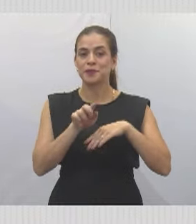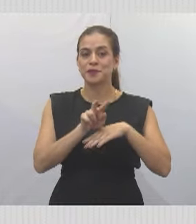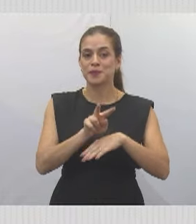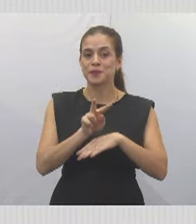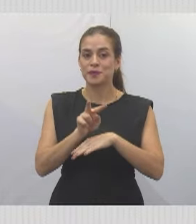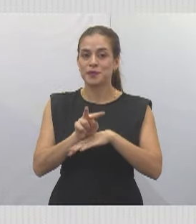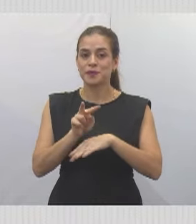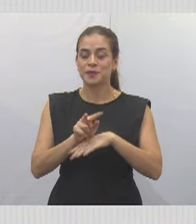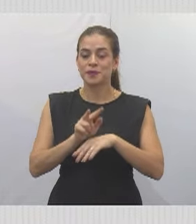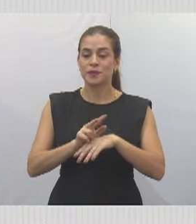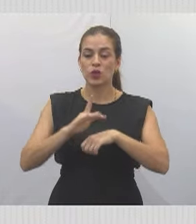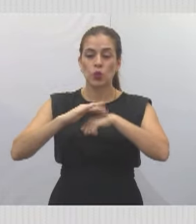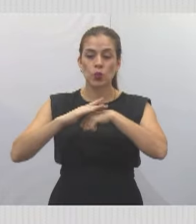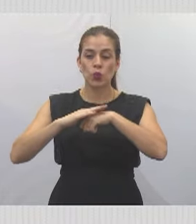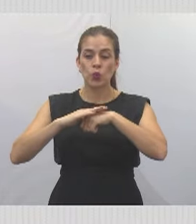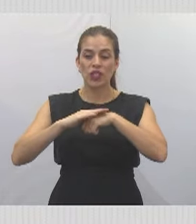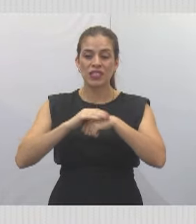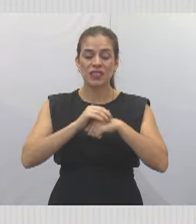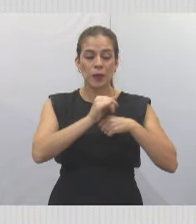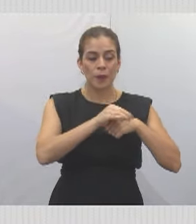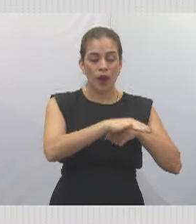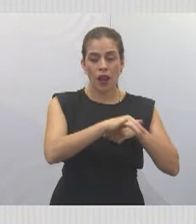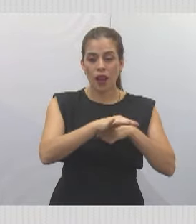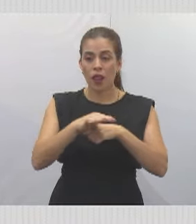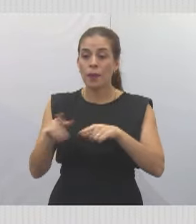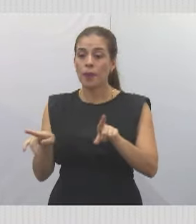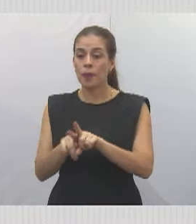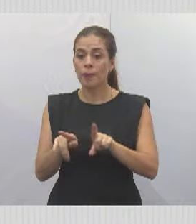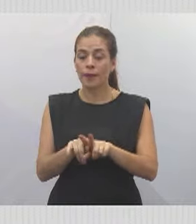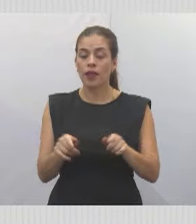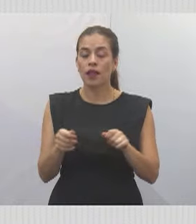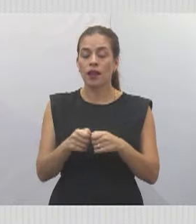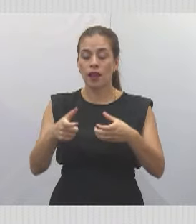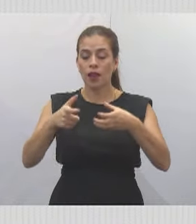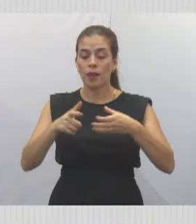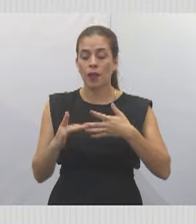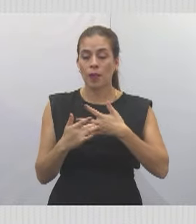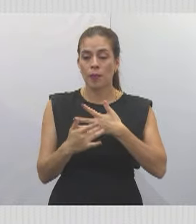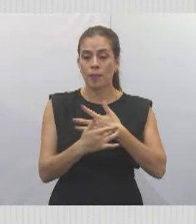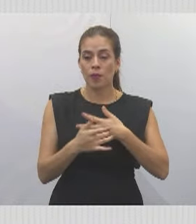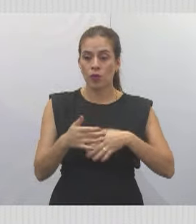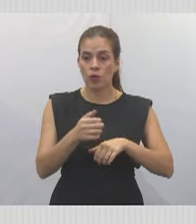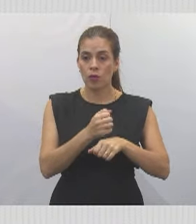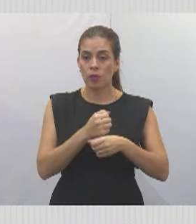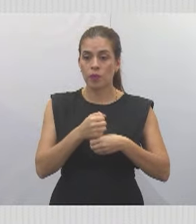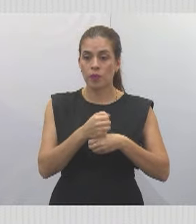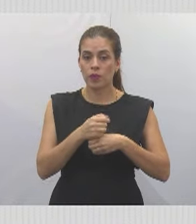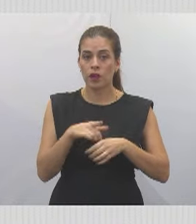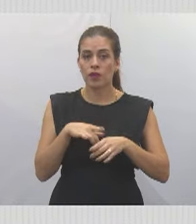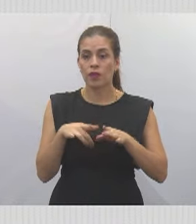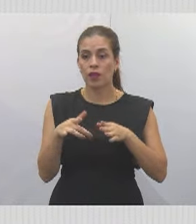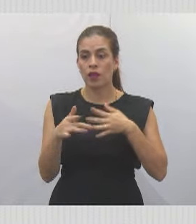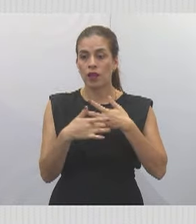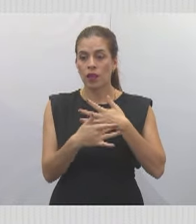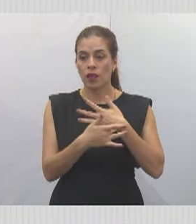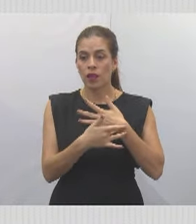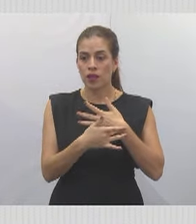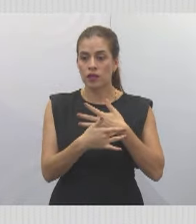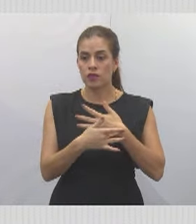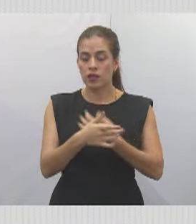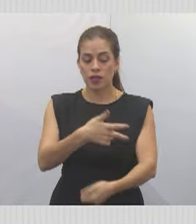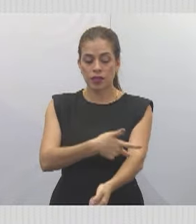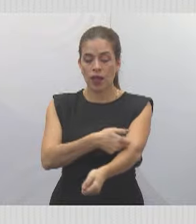doenças infecto-contagiosas, bem como a parte do ambulatório, o laboratório municipal que faz os exames de análises clínicas. Pode passar